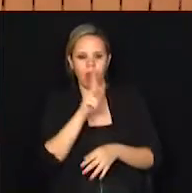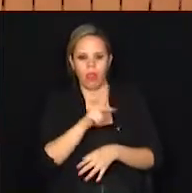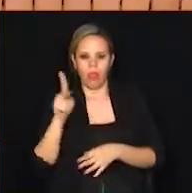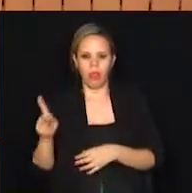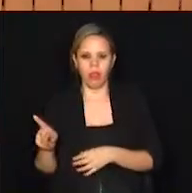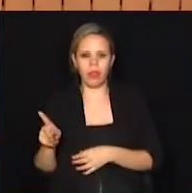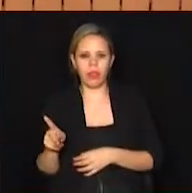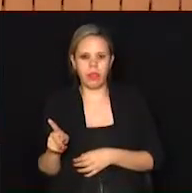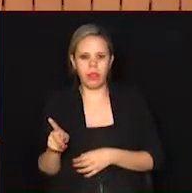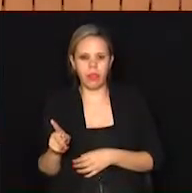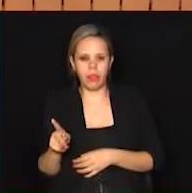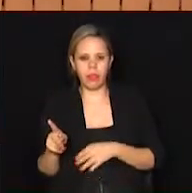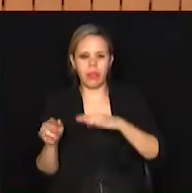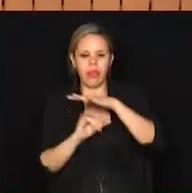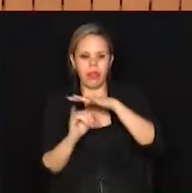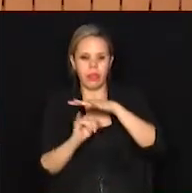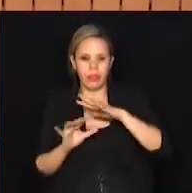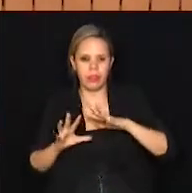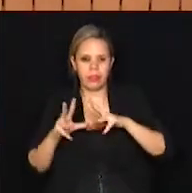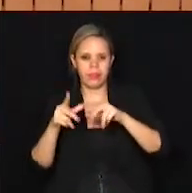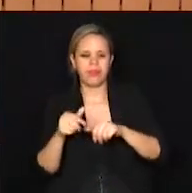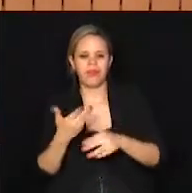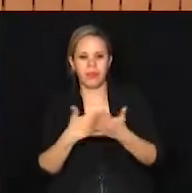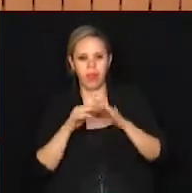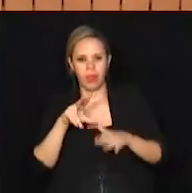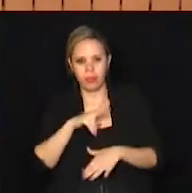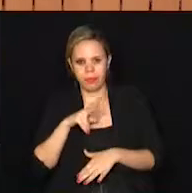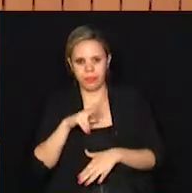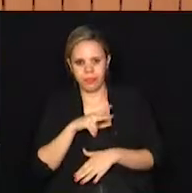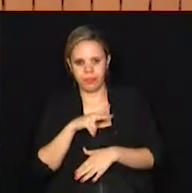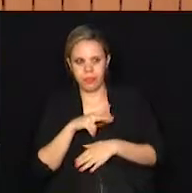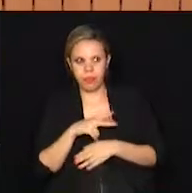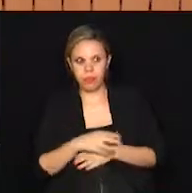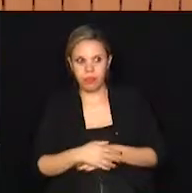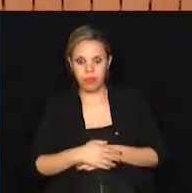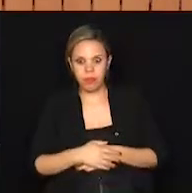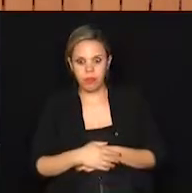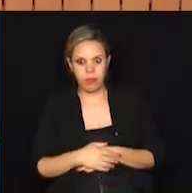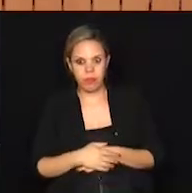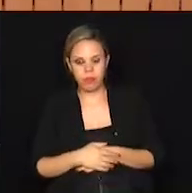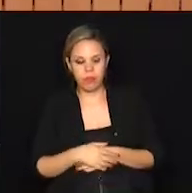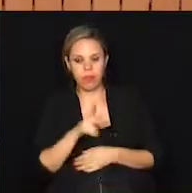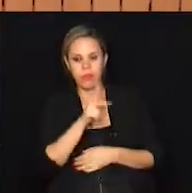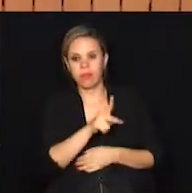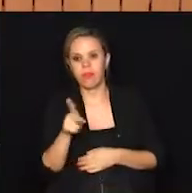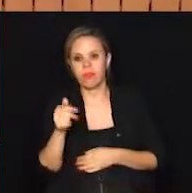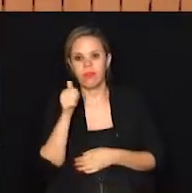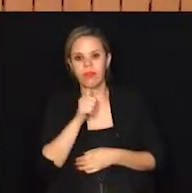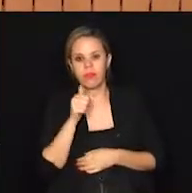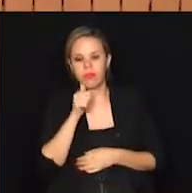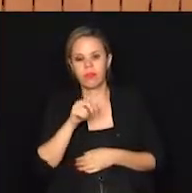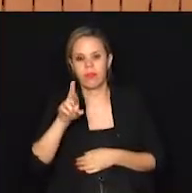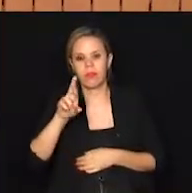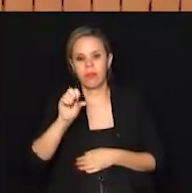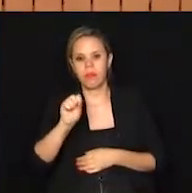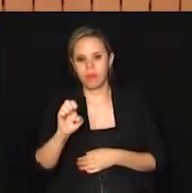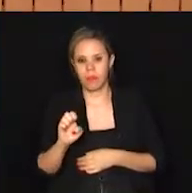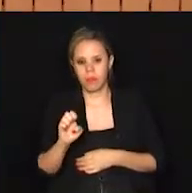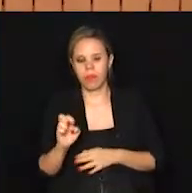professores das instituições particulares e privadas, a professora Rose Campos, que